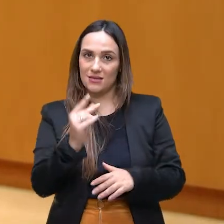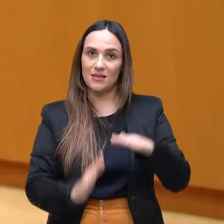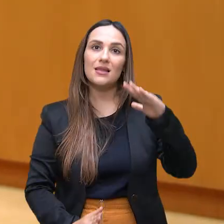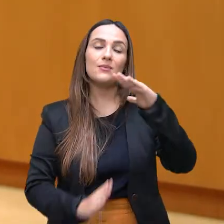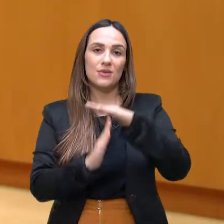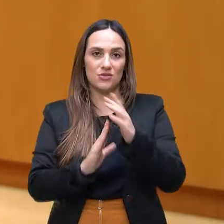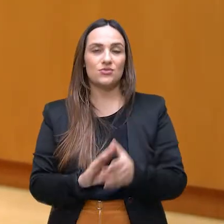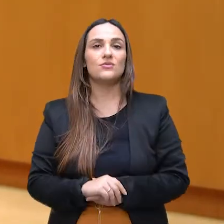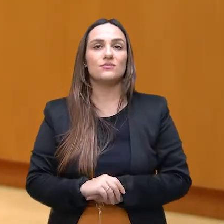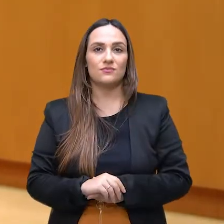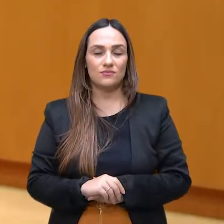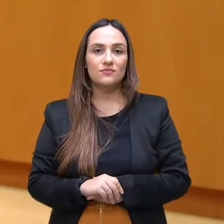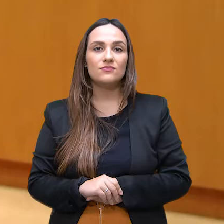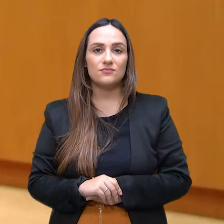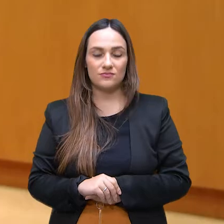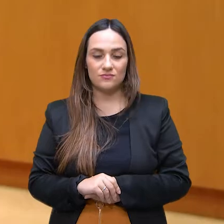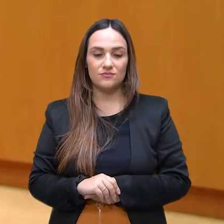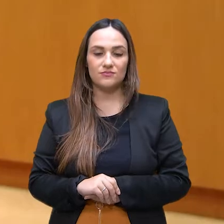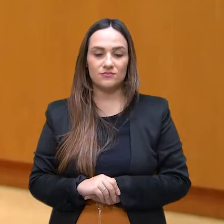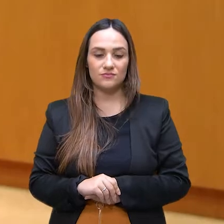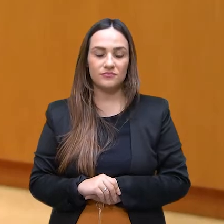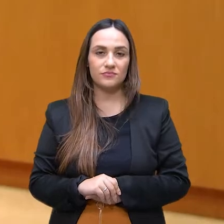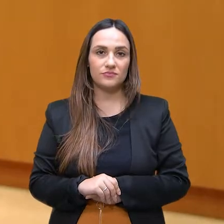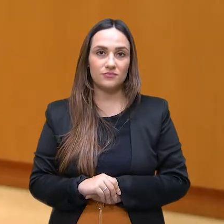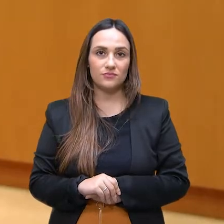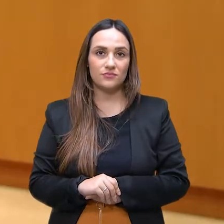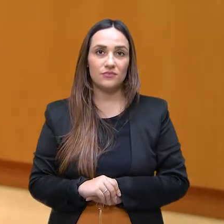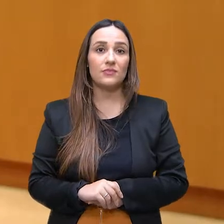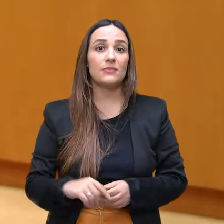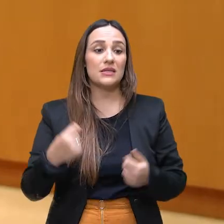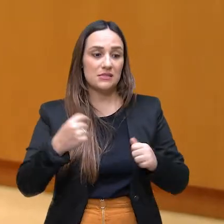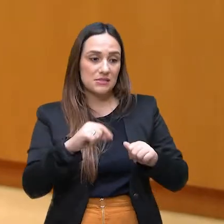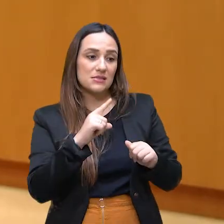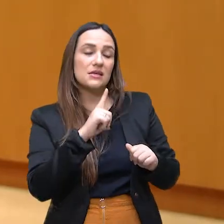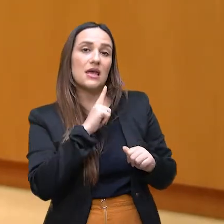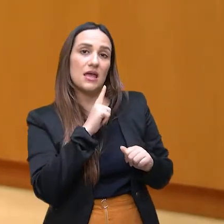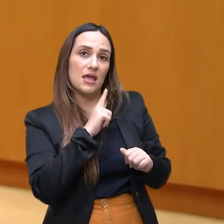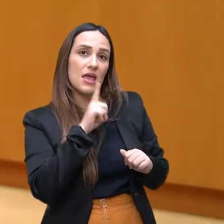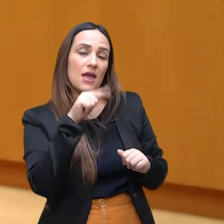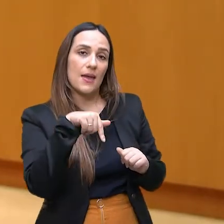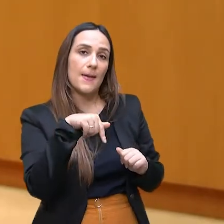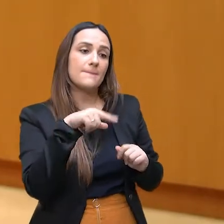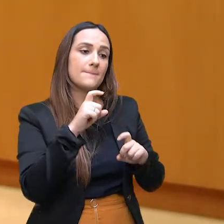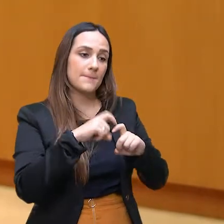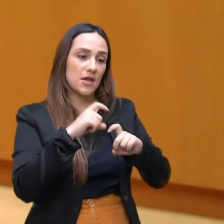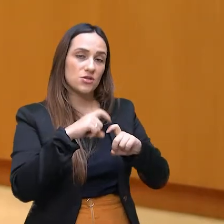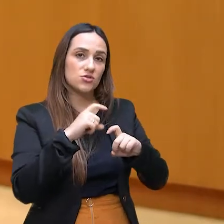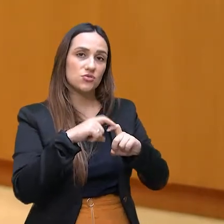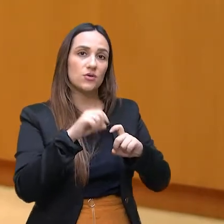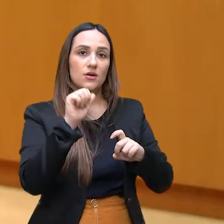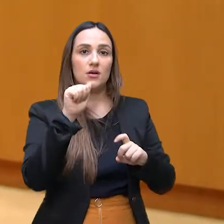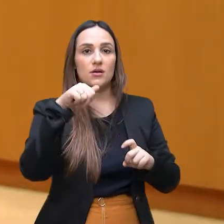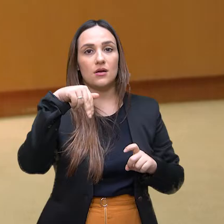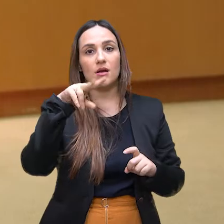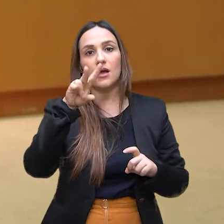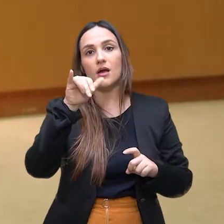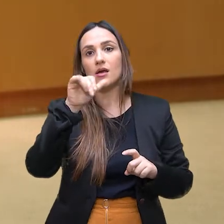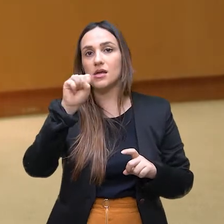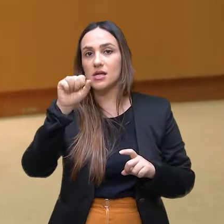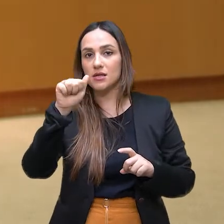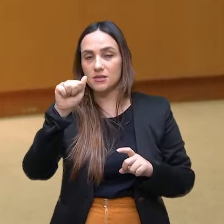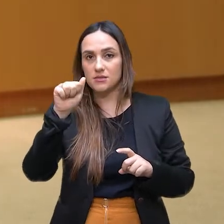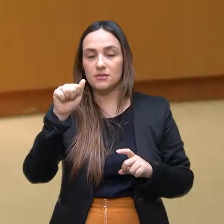limitação que são os medicamentos que estejam registrados na Anvisa e estejam padronizados no